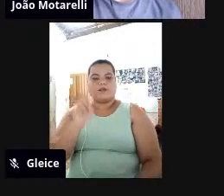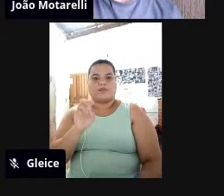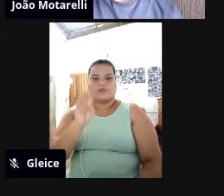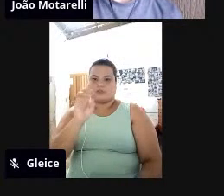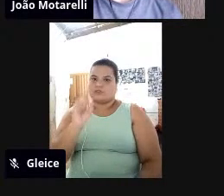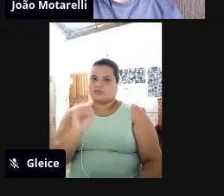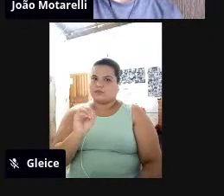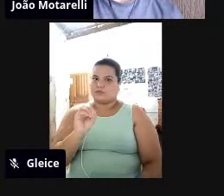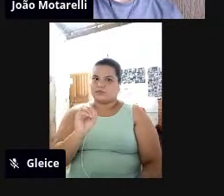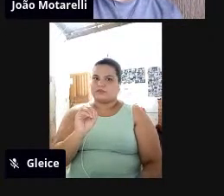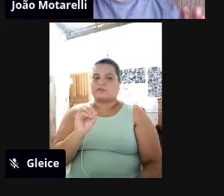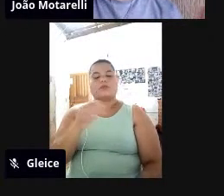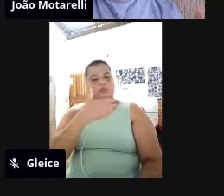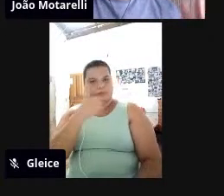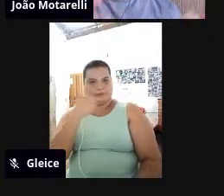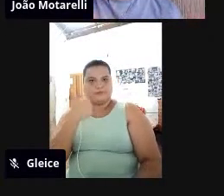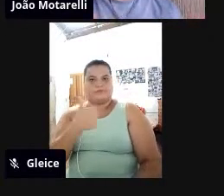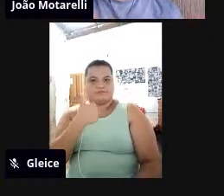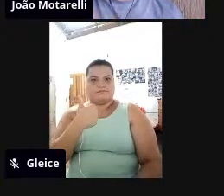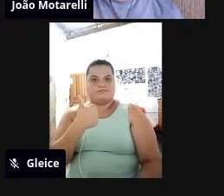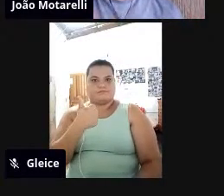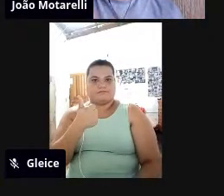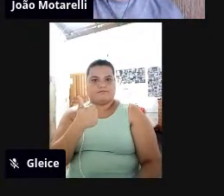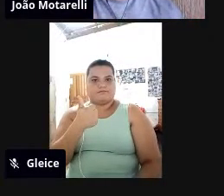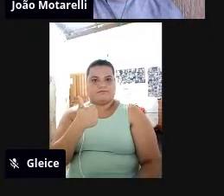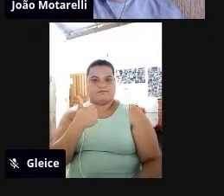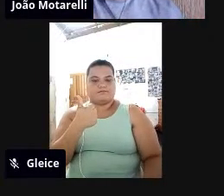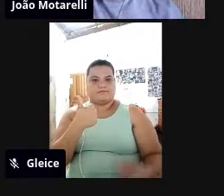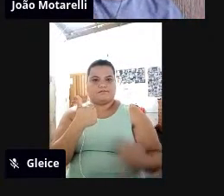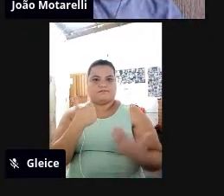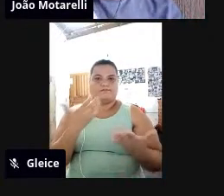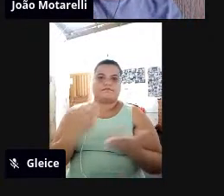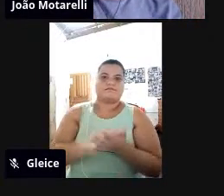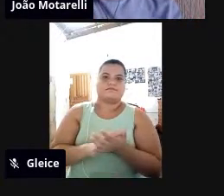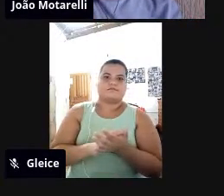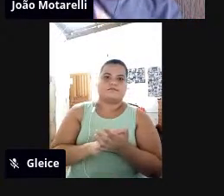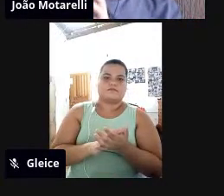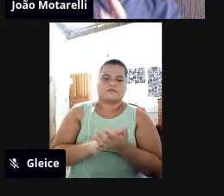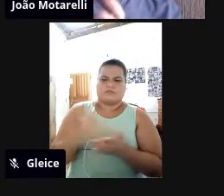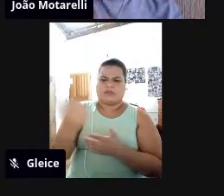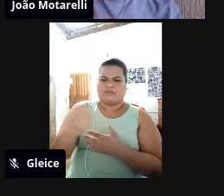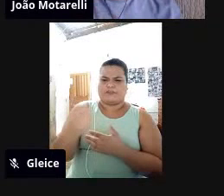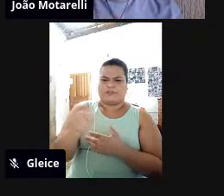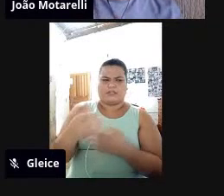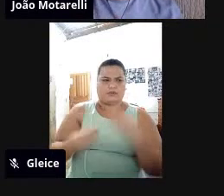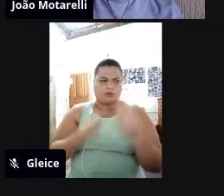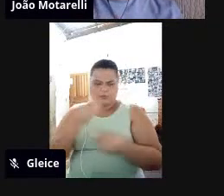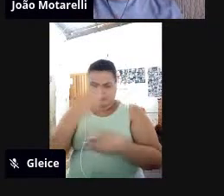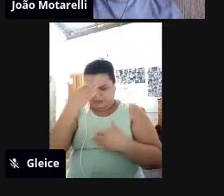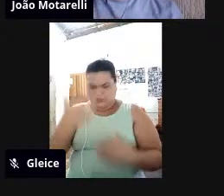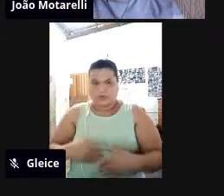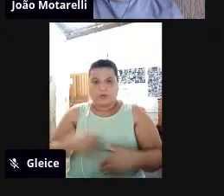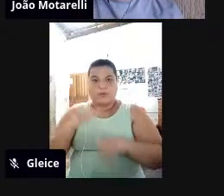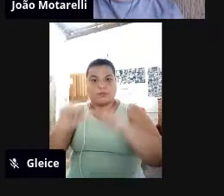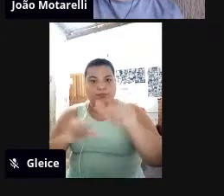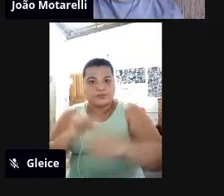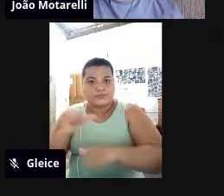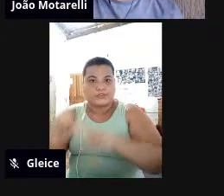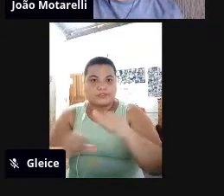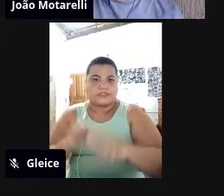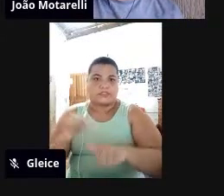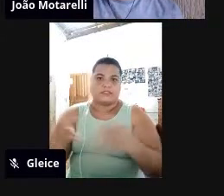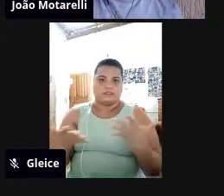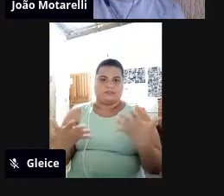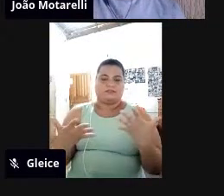aumento da performance. Então, não precisei avaliar a composição corporal dele ou modificar a composição para que necessariamente tenha essa